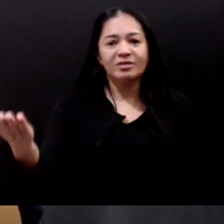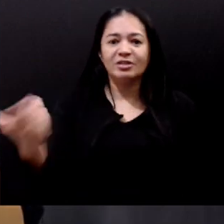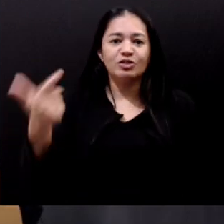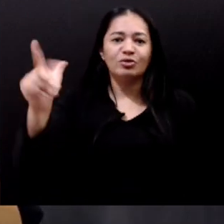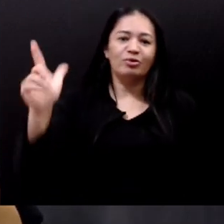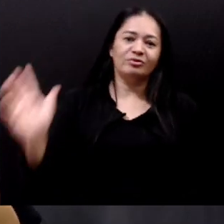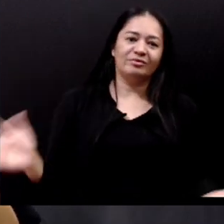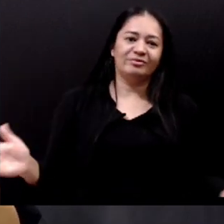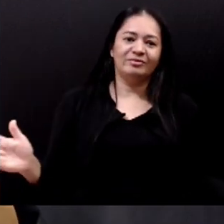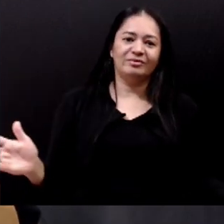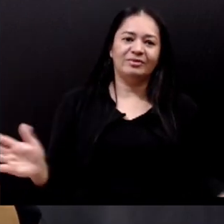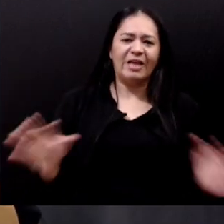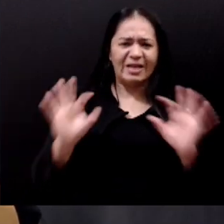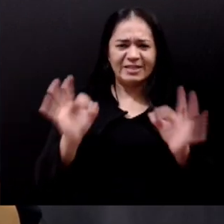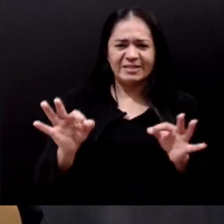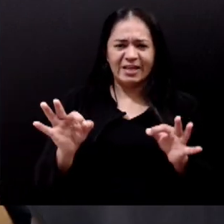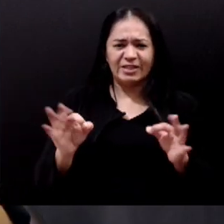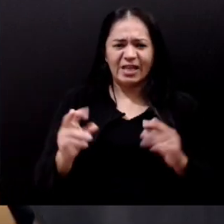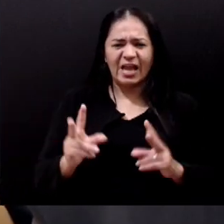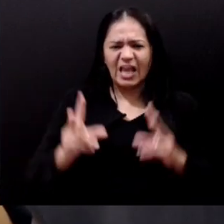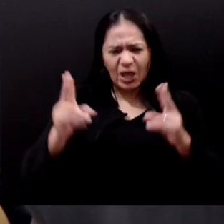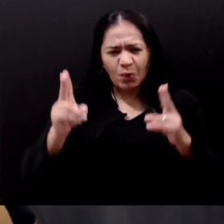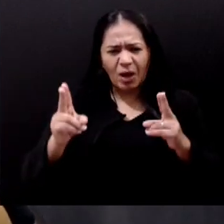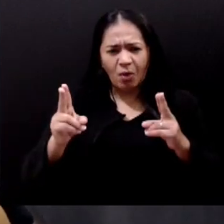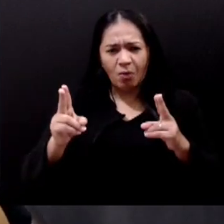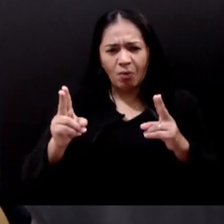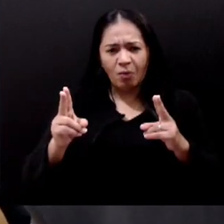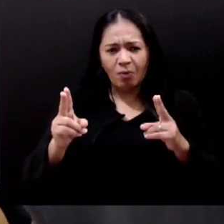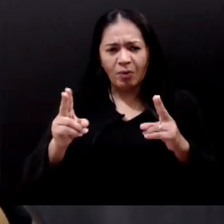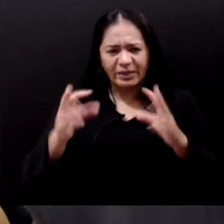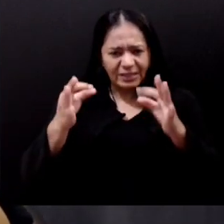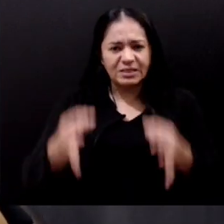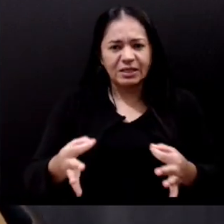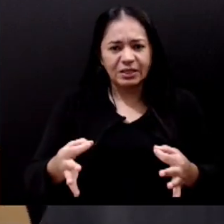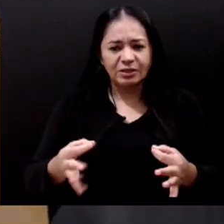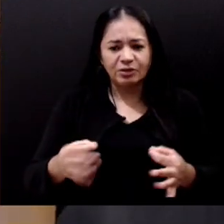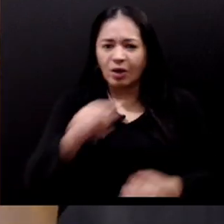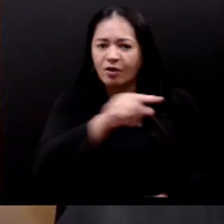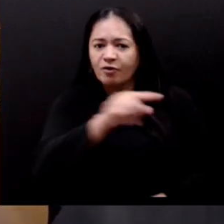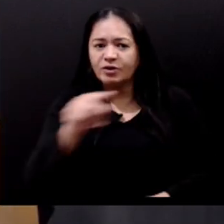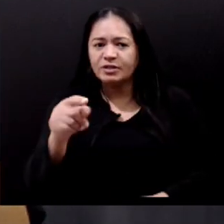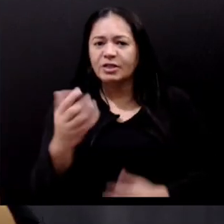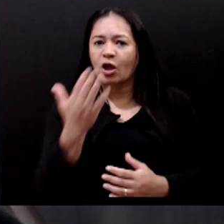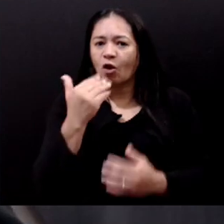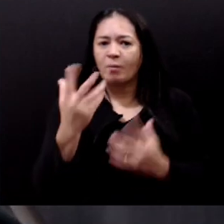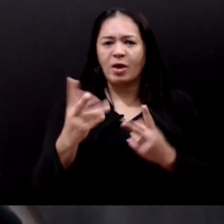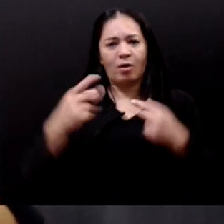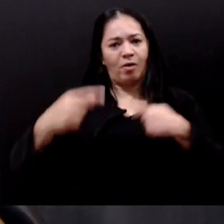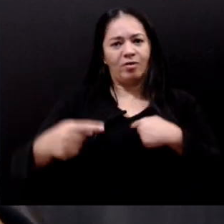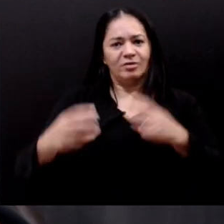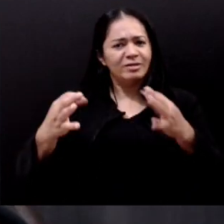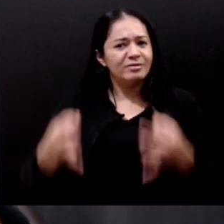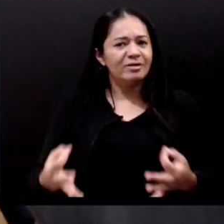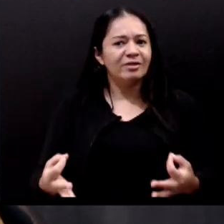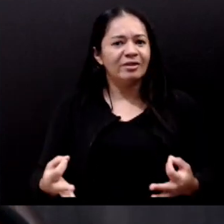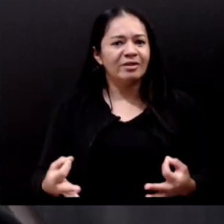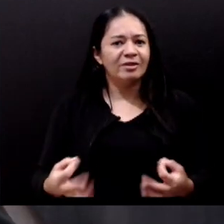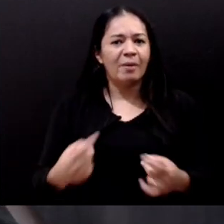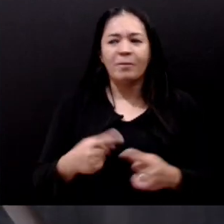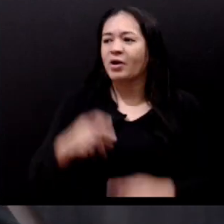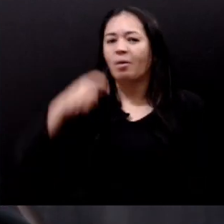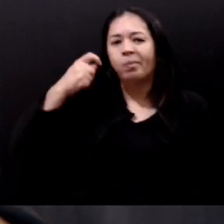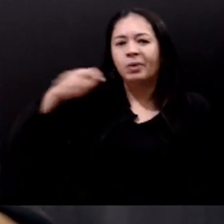pessoas se colocarem na mesma régua que eu estou, que a blogueira tá, ou que a atriz está? Não é, não